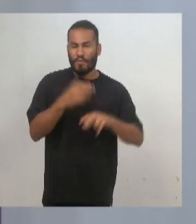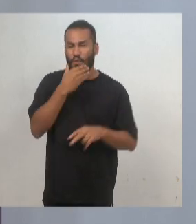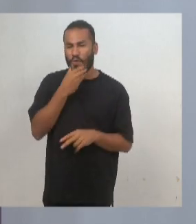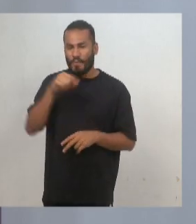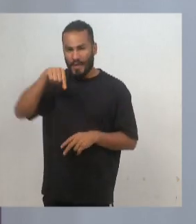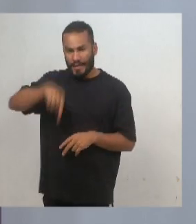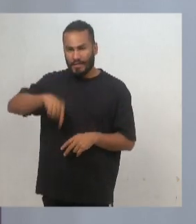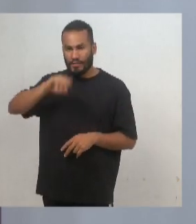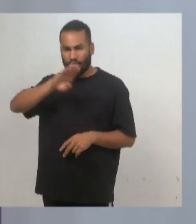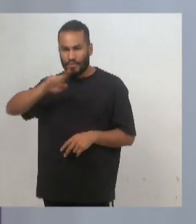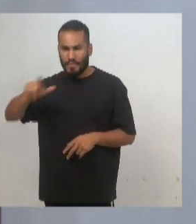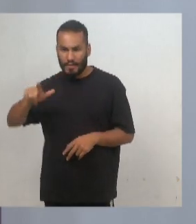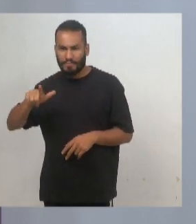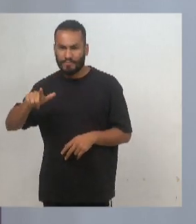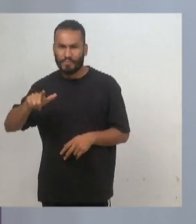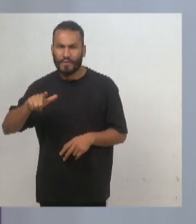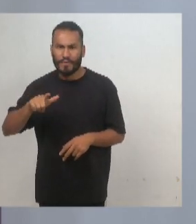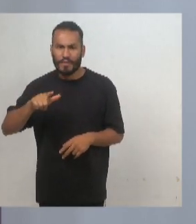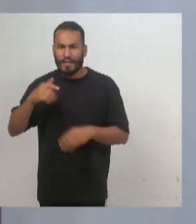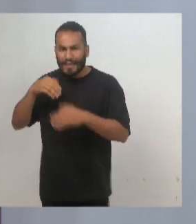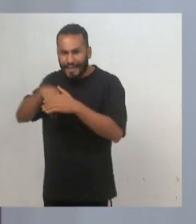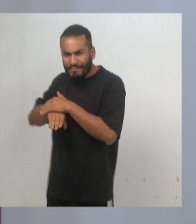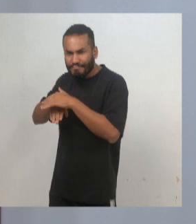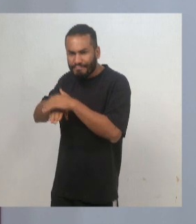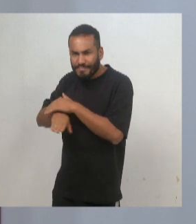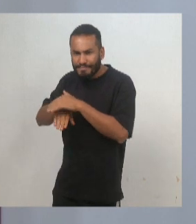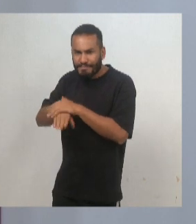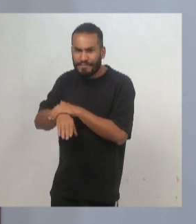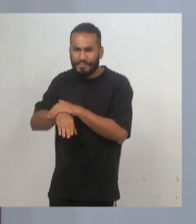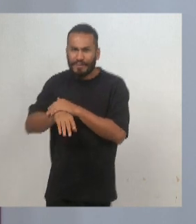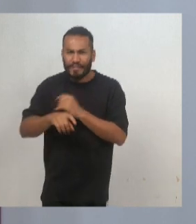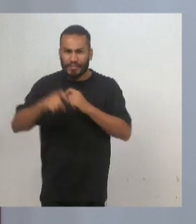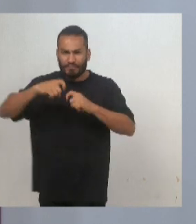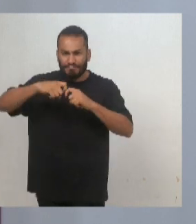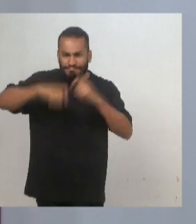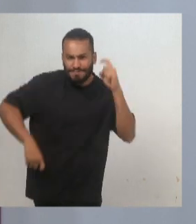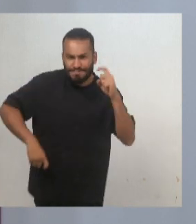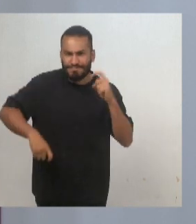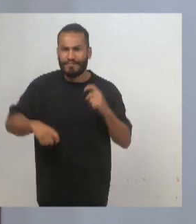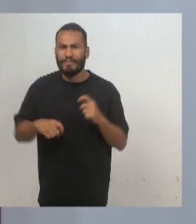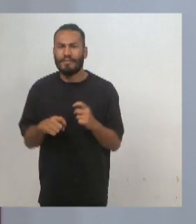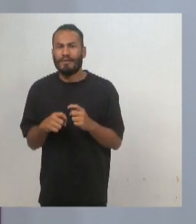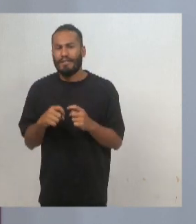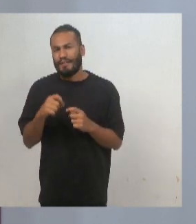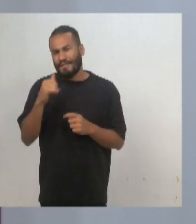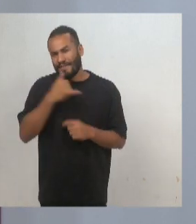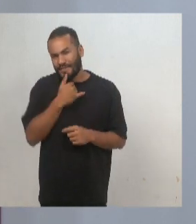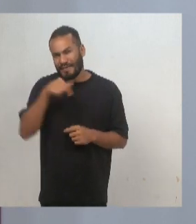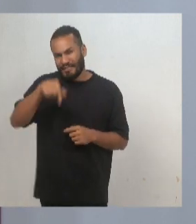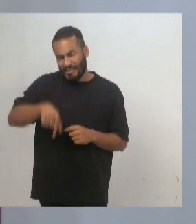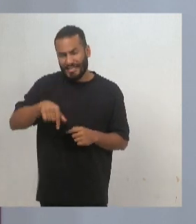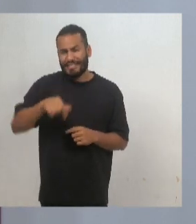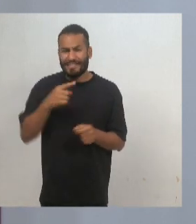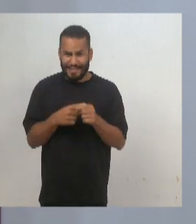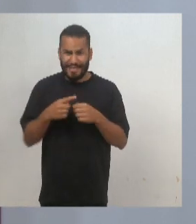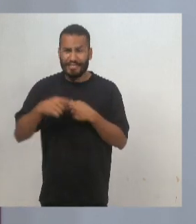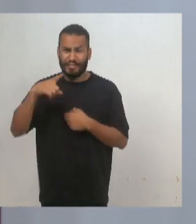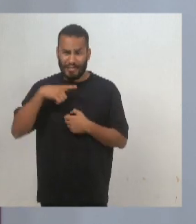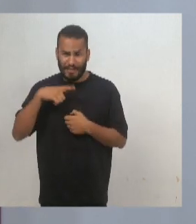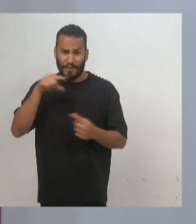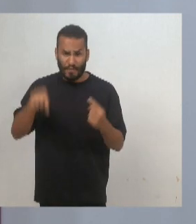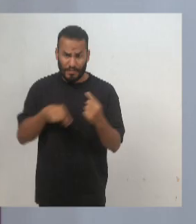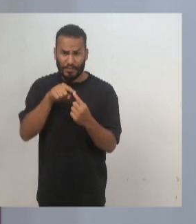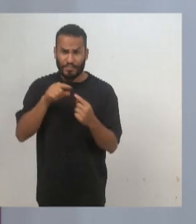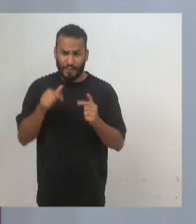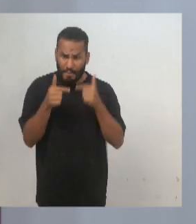cidadão blumenauense por armazenar conteúdos de abuso sexual. Sim, infelizmente na nossa cidade tem. E o objetivo